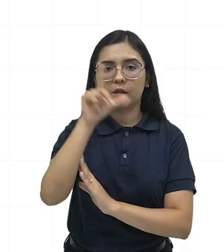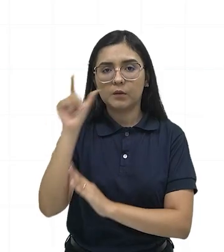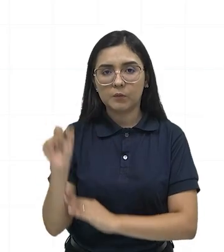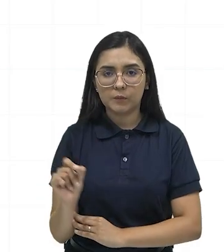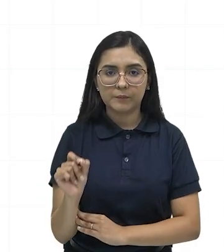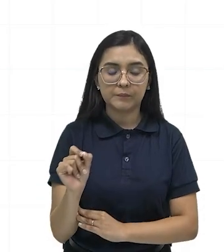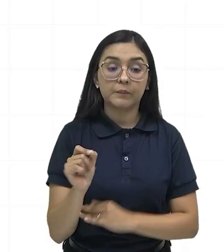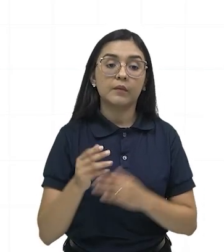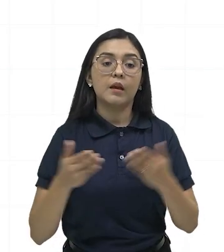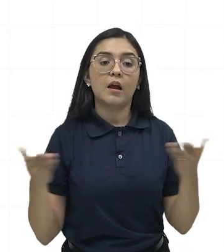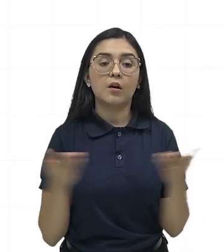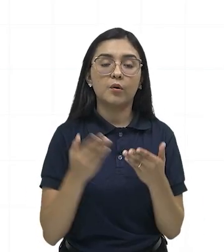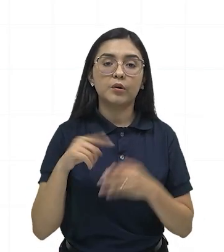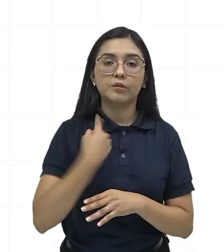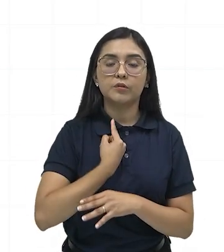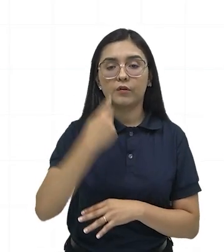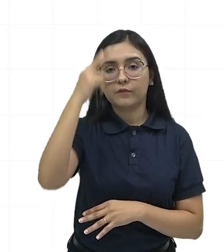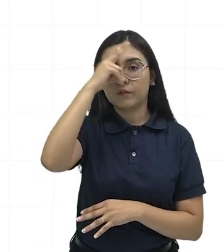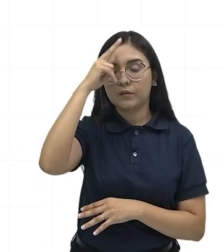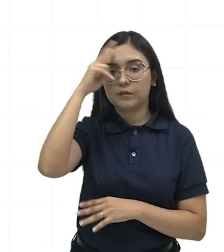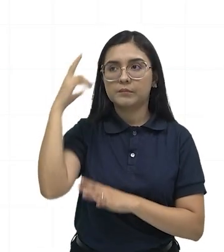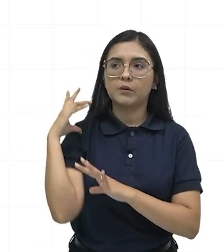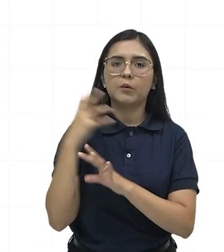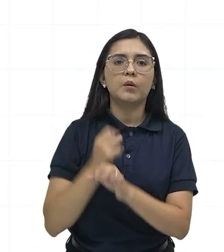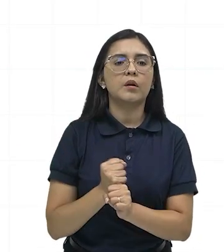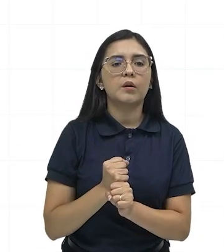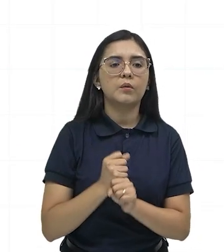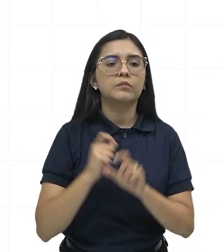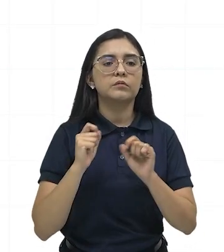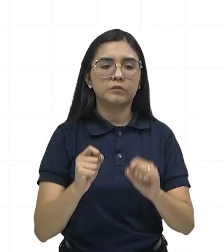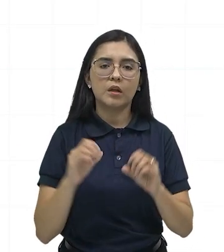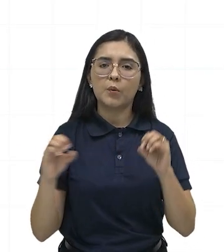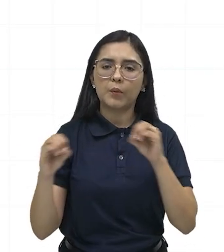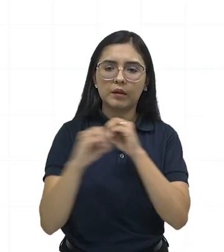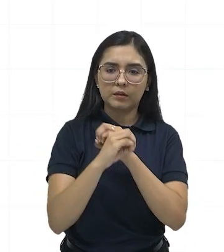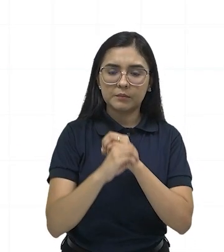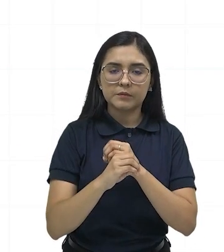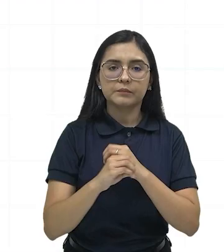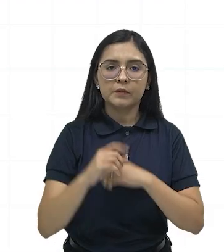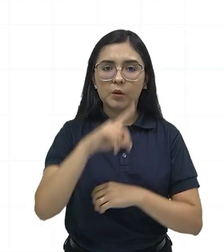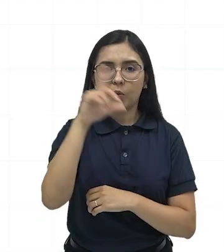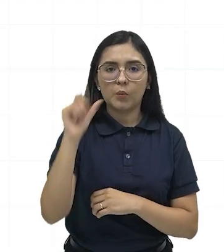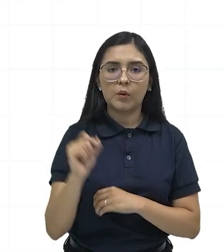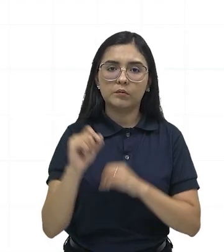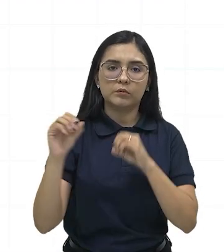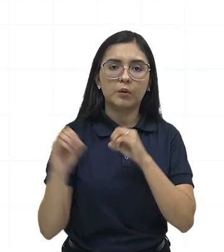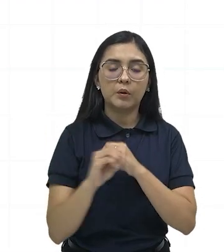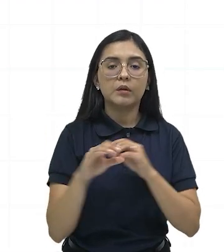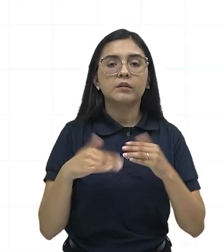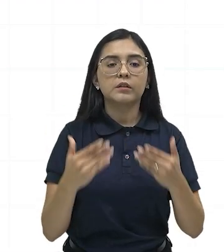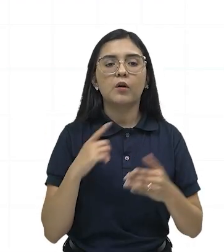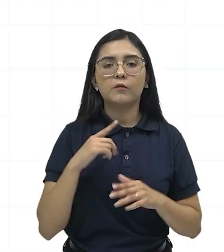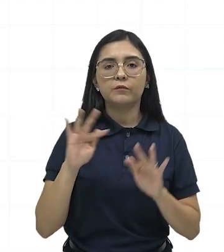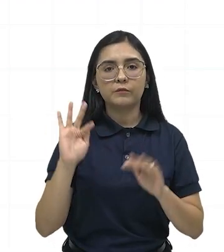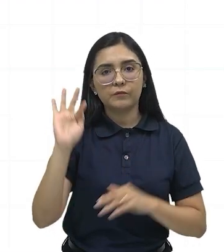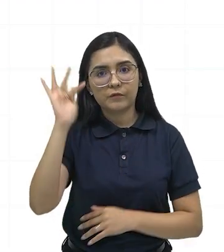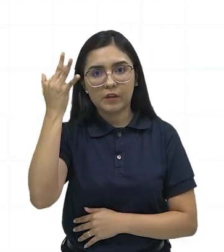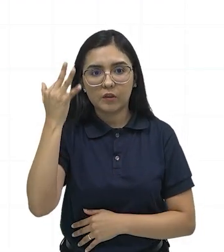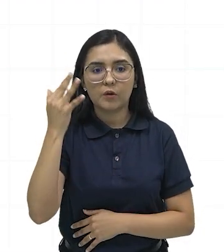e agora nós vamos relembrar o eclipse lunar, né? Então, o eclipse lunar é um